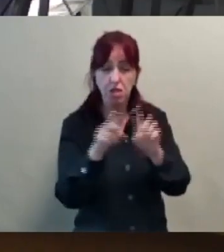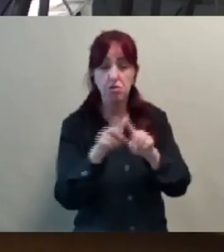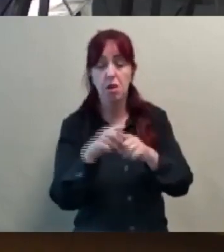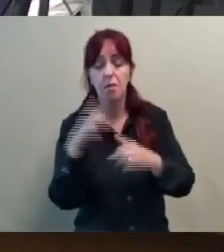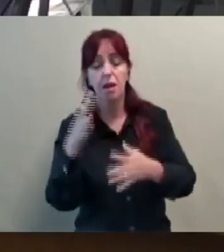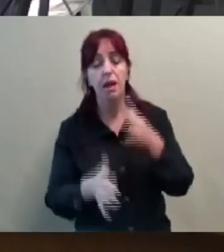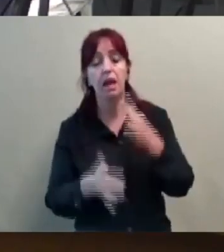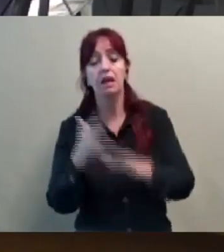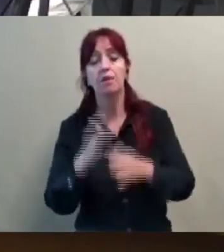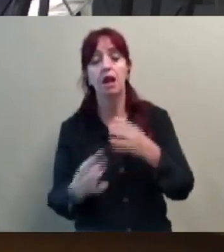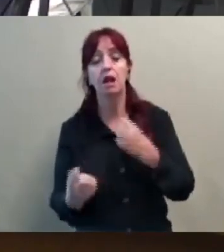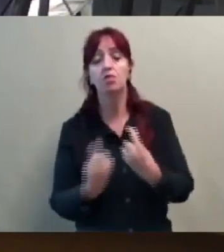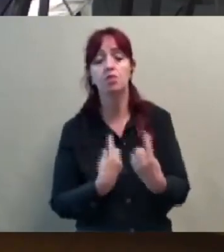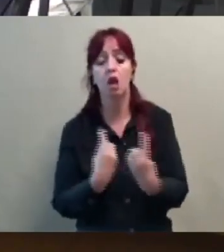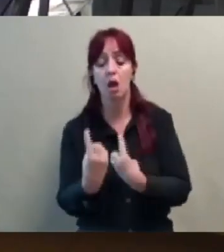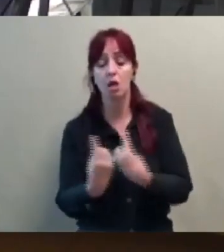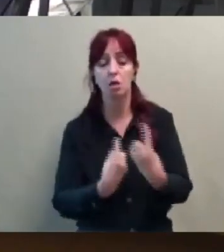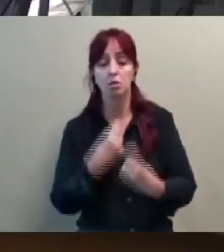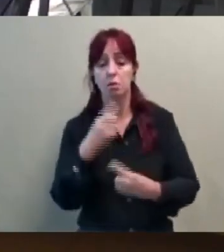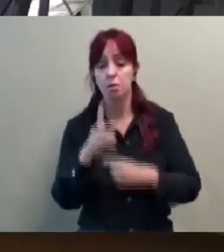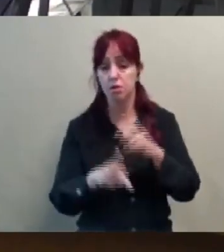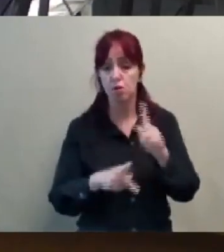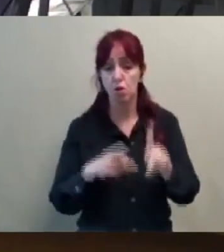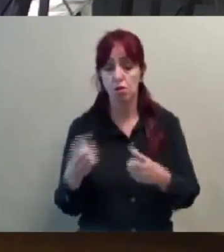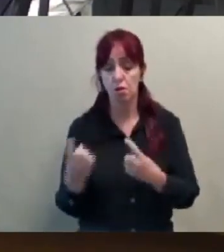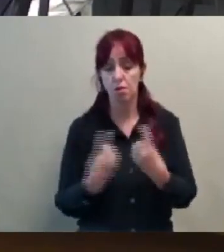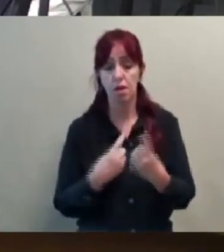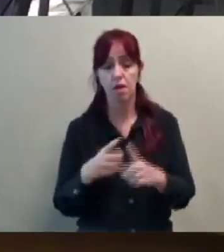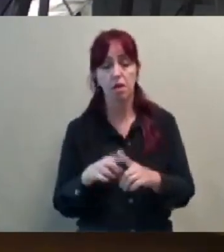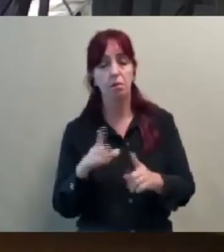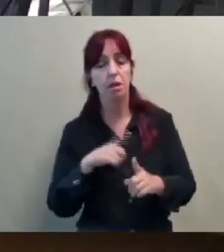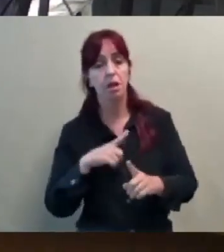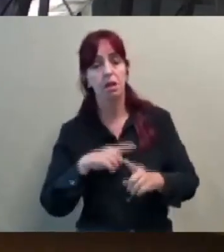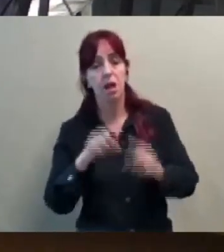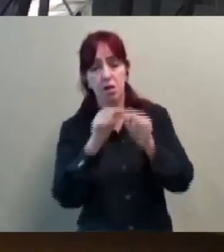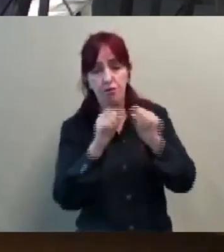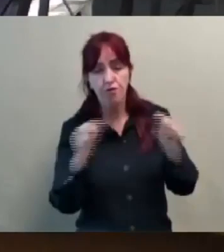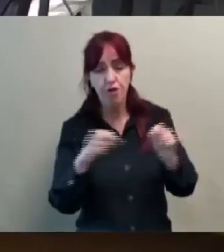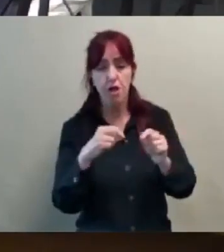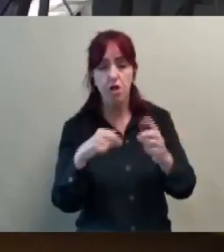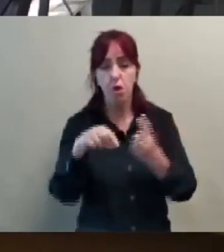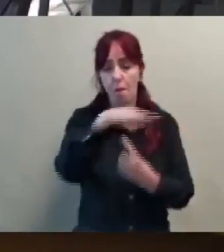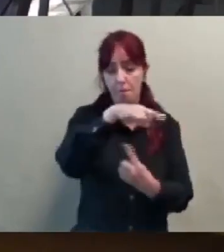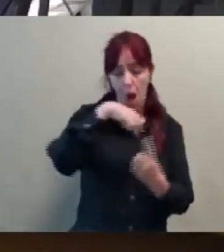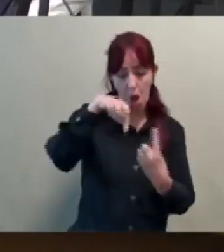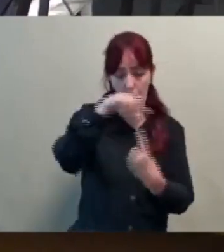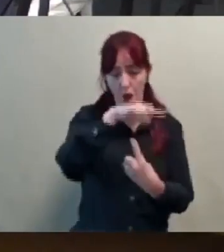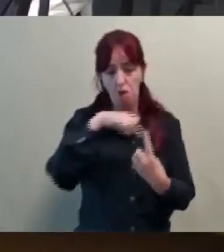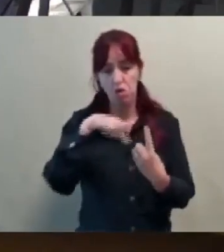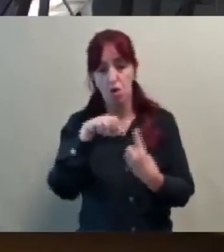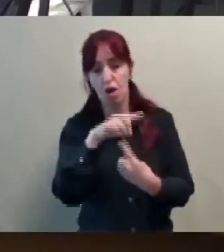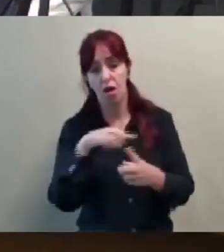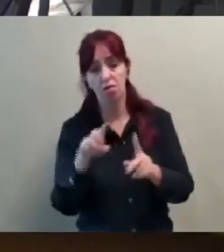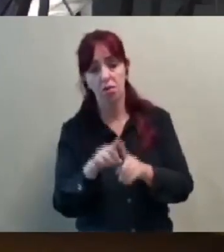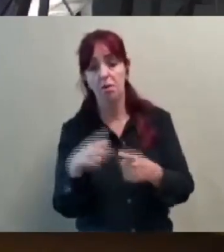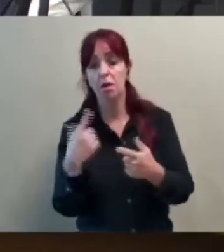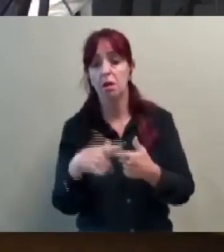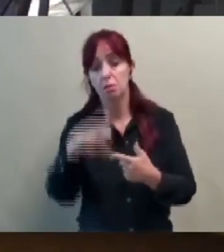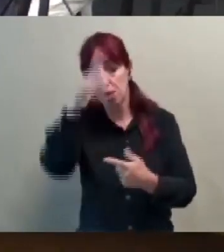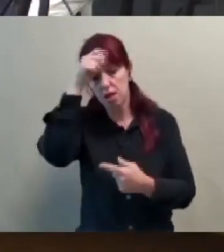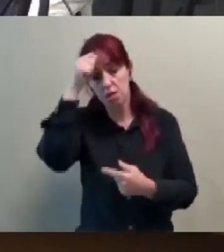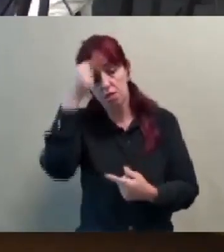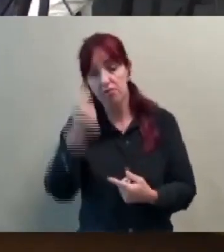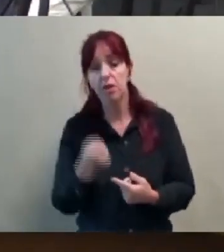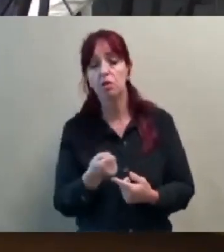pedestres, interrompendo calçadas, enrolados nos postes, nas árvores, nas placas de trânsito. Por que a prefeitura não